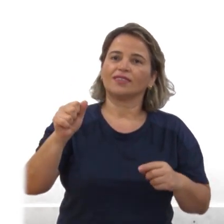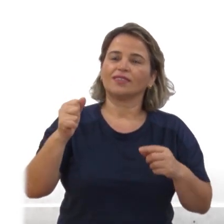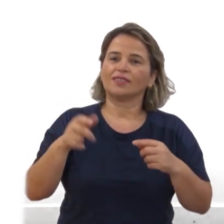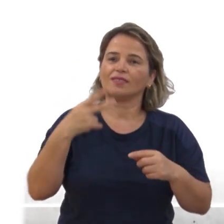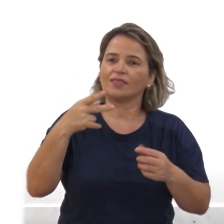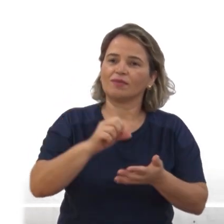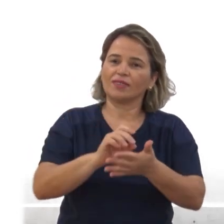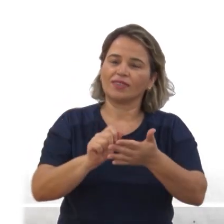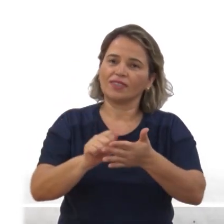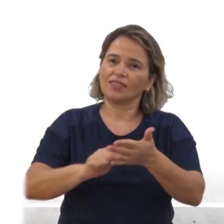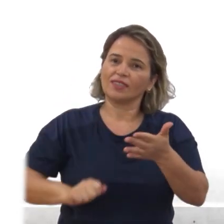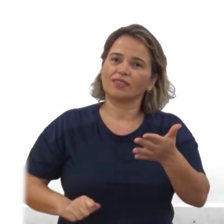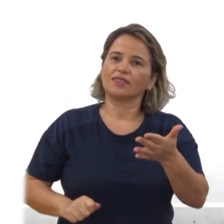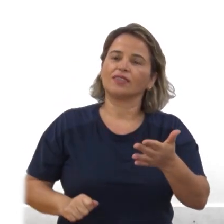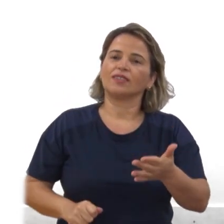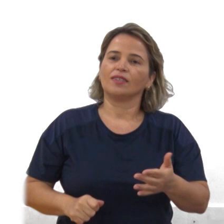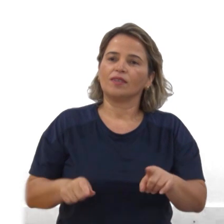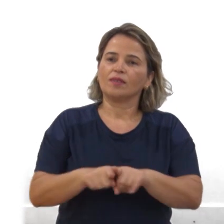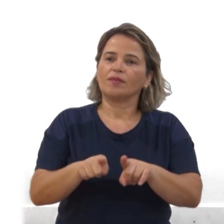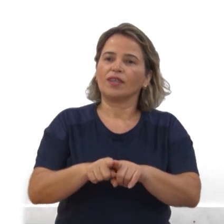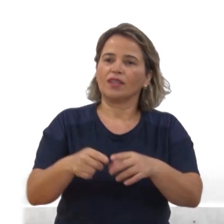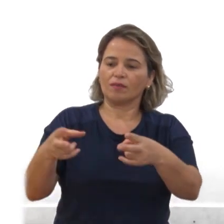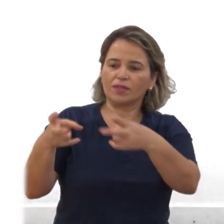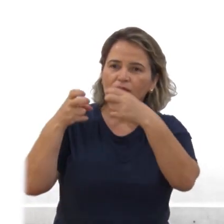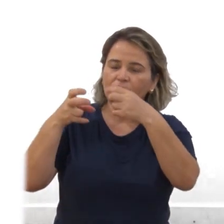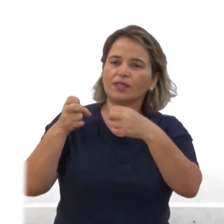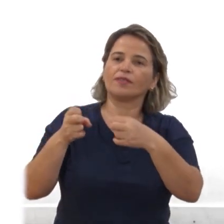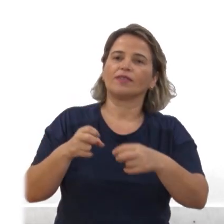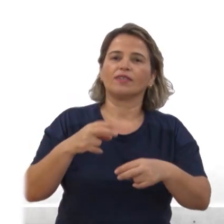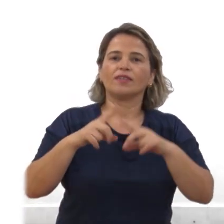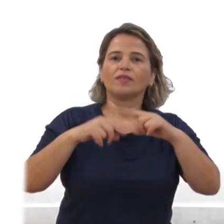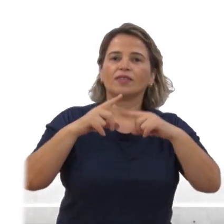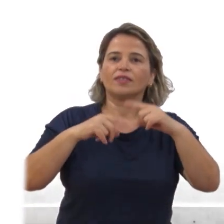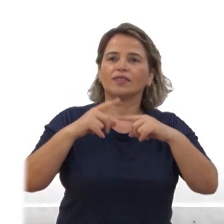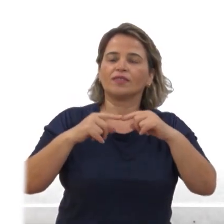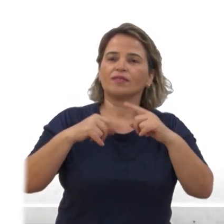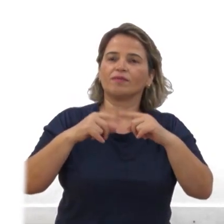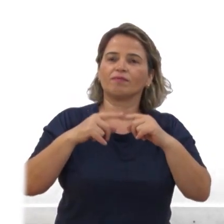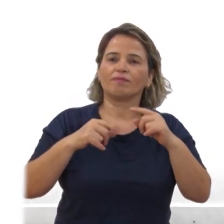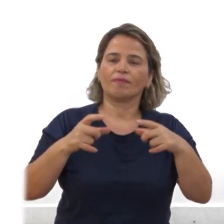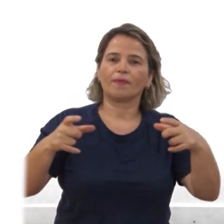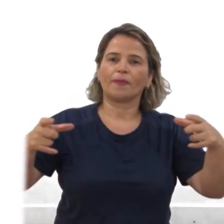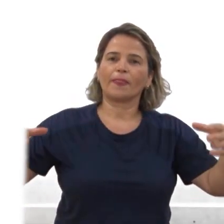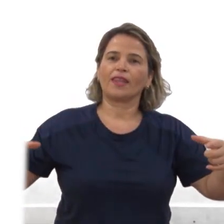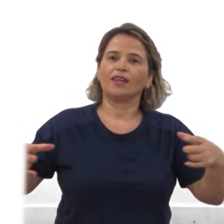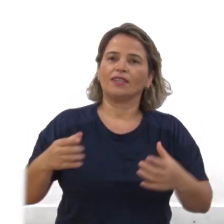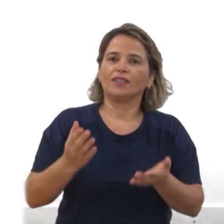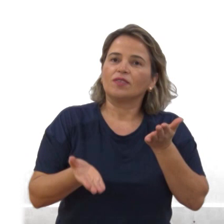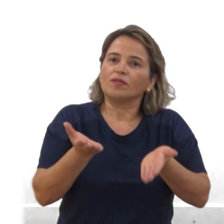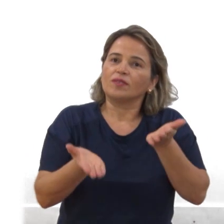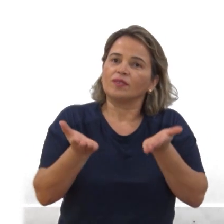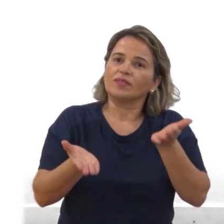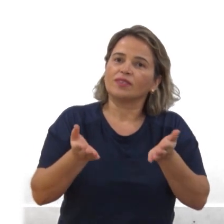e materiais, forma, peso, tamanho, posição, plasticidade,